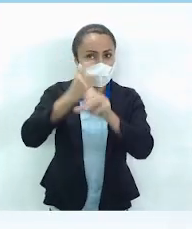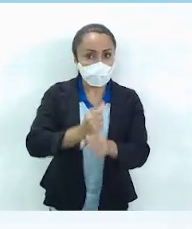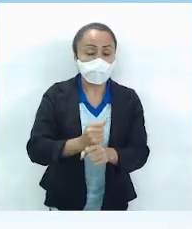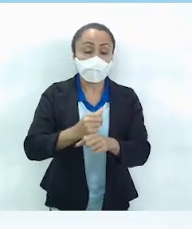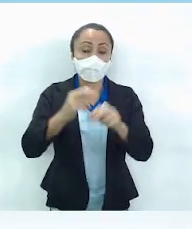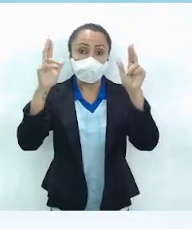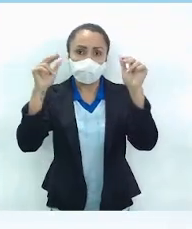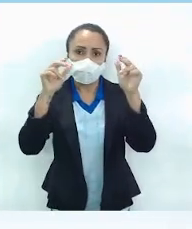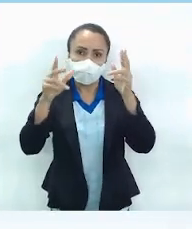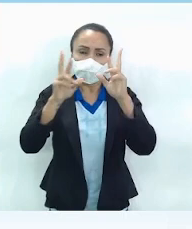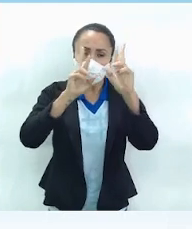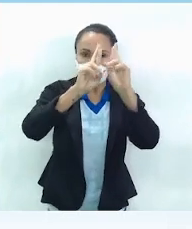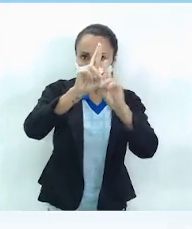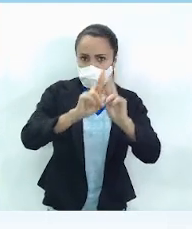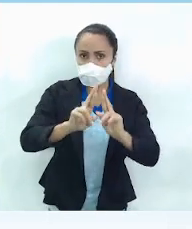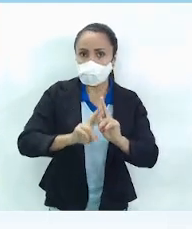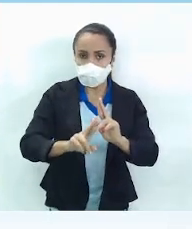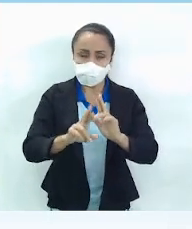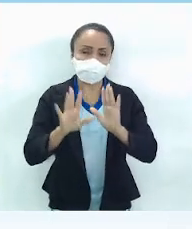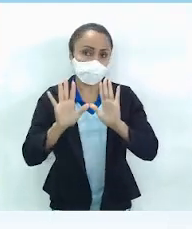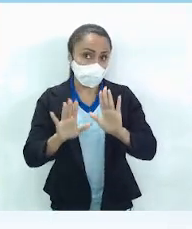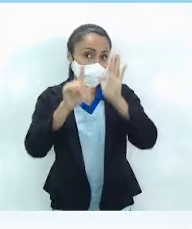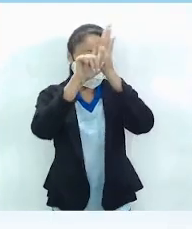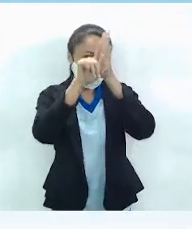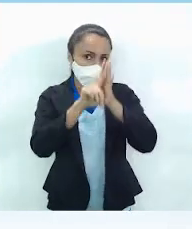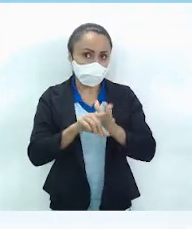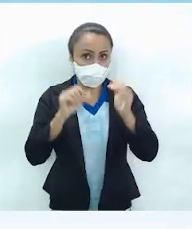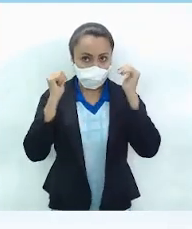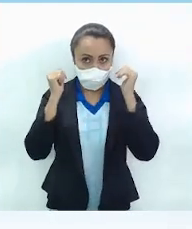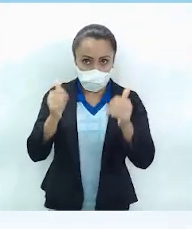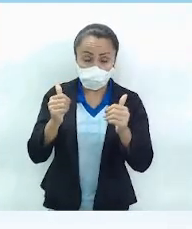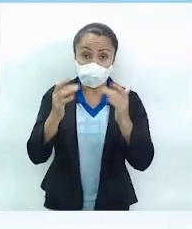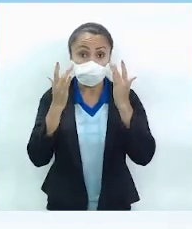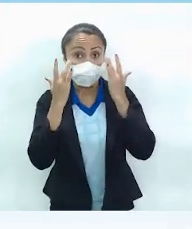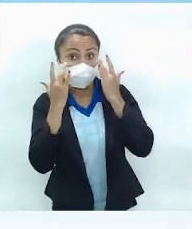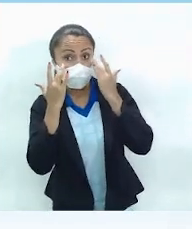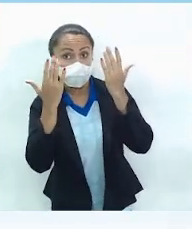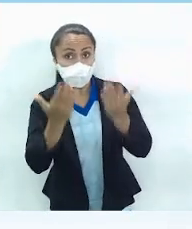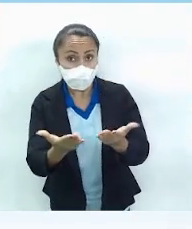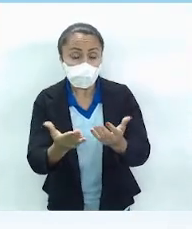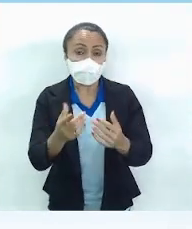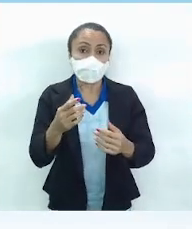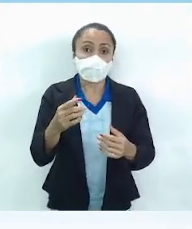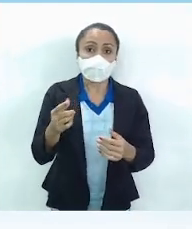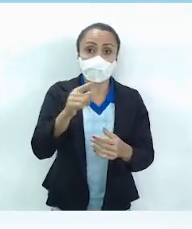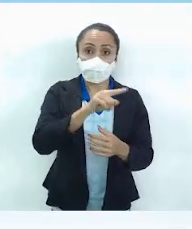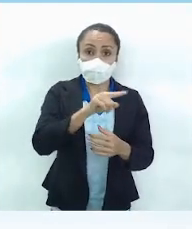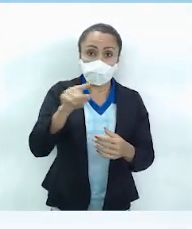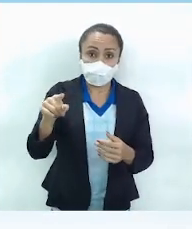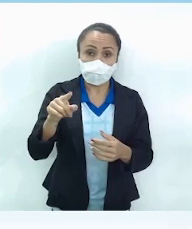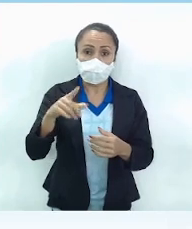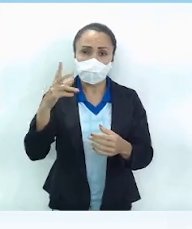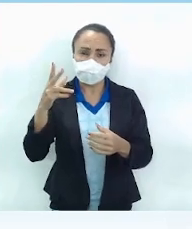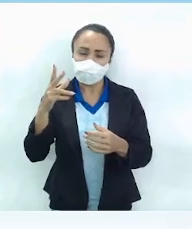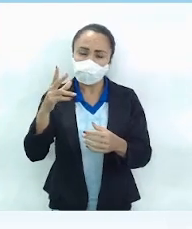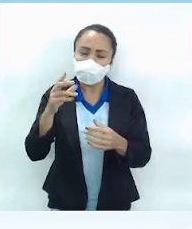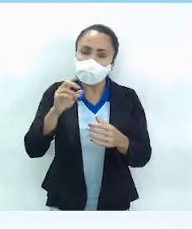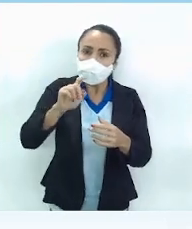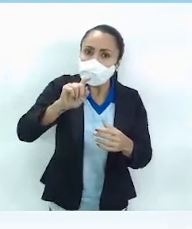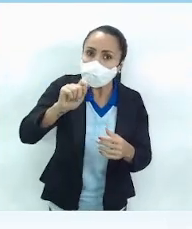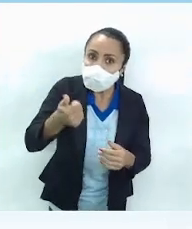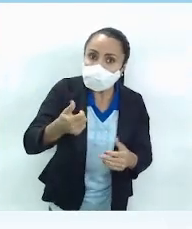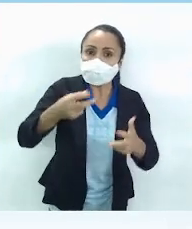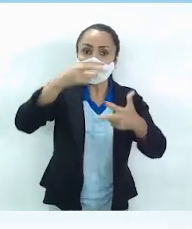temas, respondendo algumas questões, tá certo? Então, se atentem, porque vocês estão com o pezinho na porta